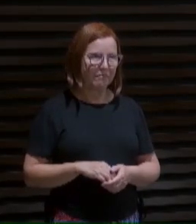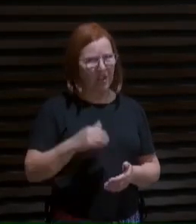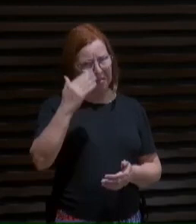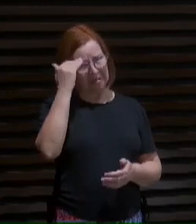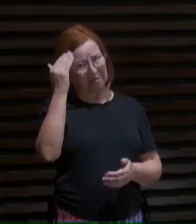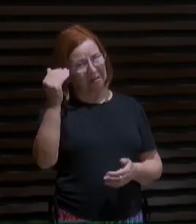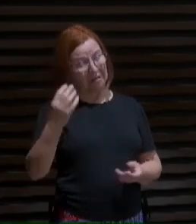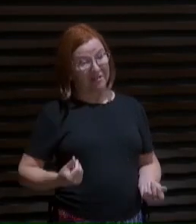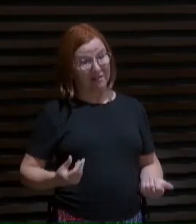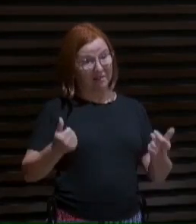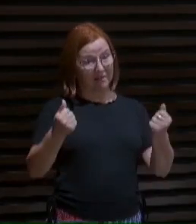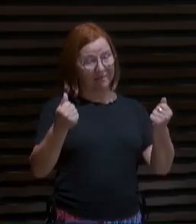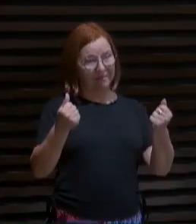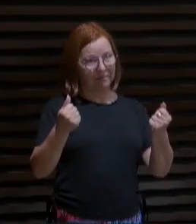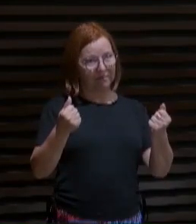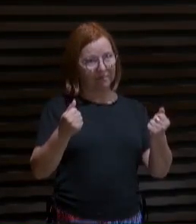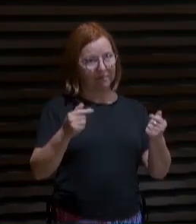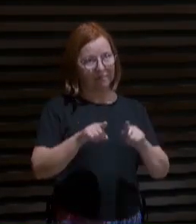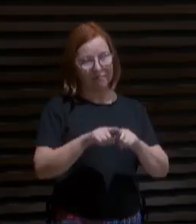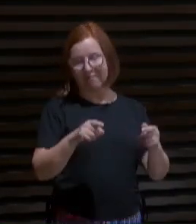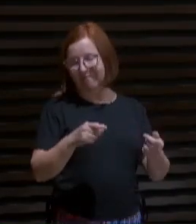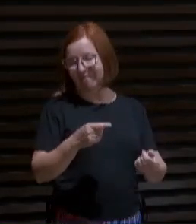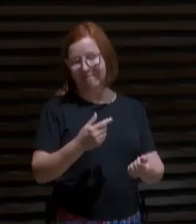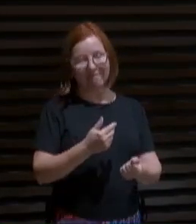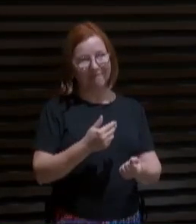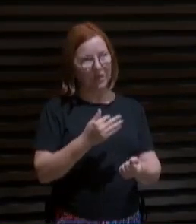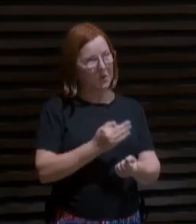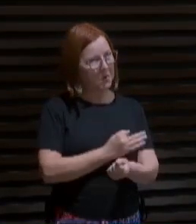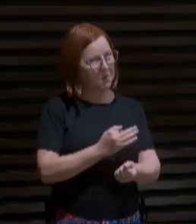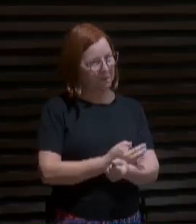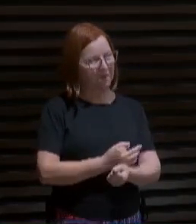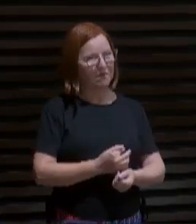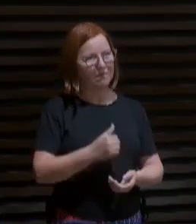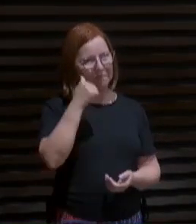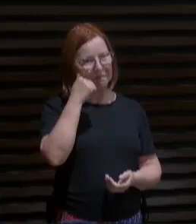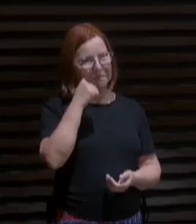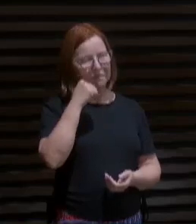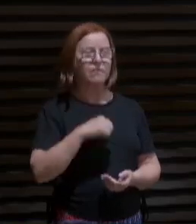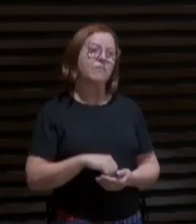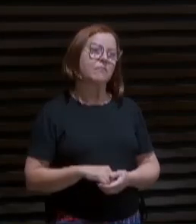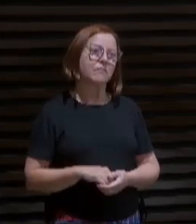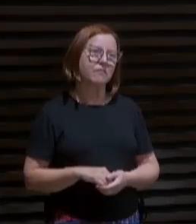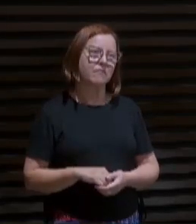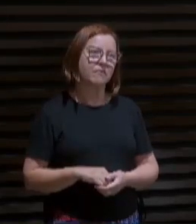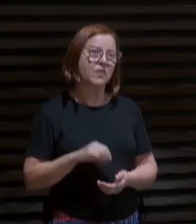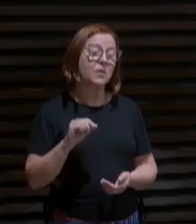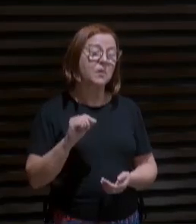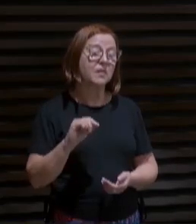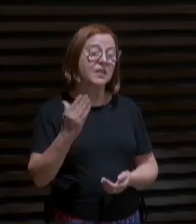Sucesso, dinheiro, mas não aguentou a menina? O que é isso da natureza